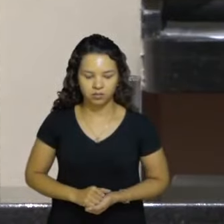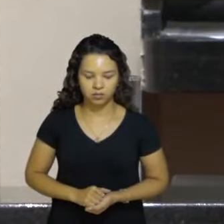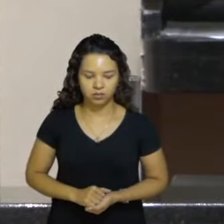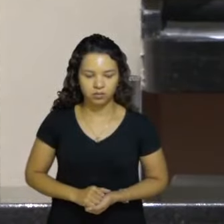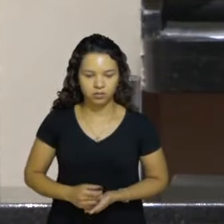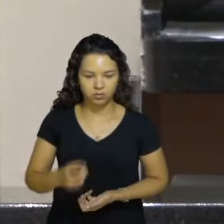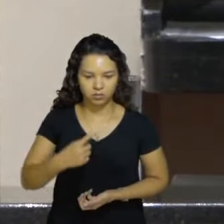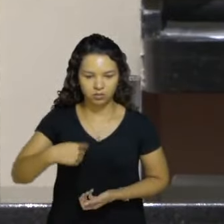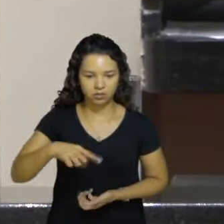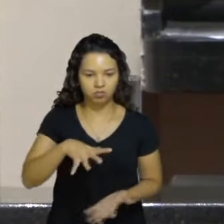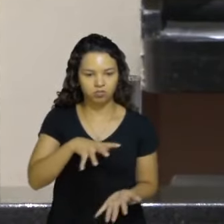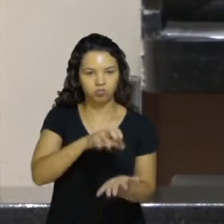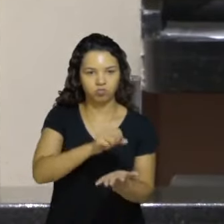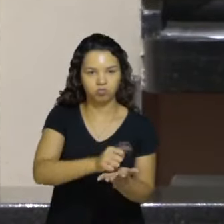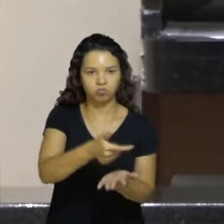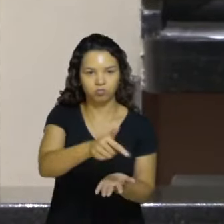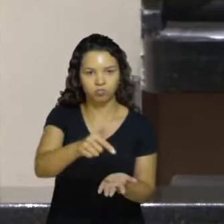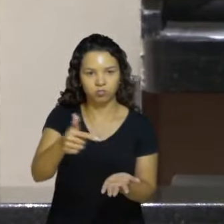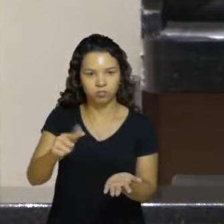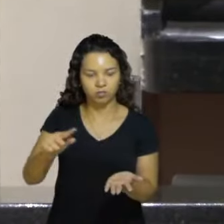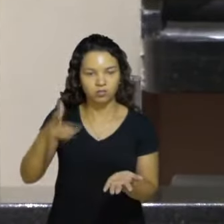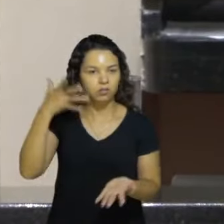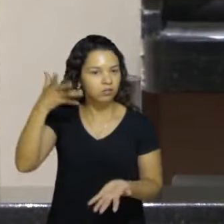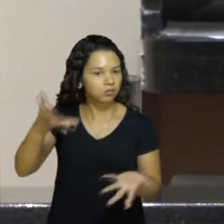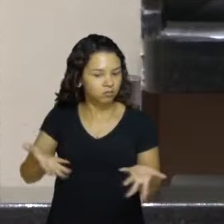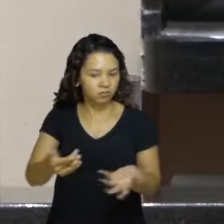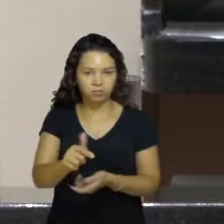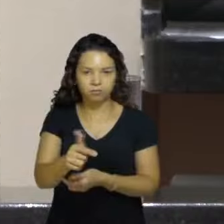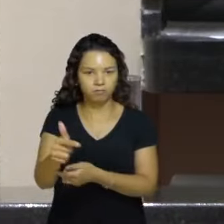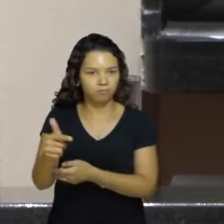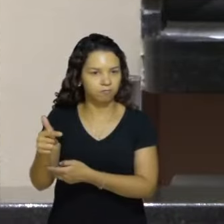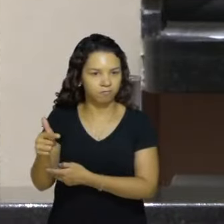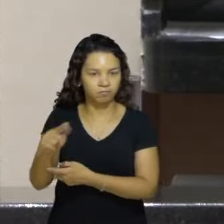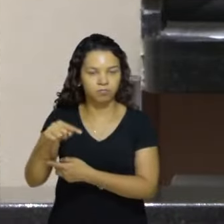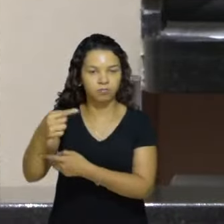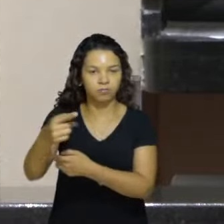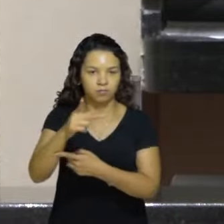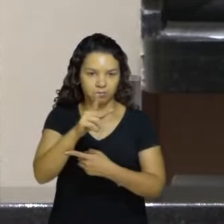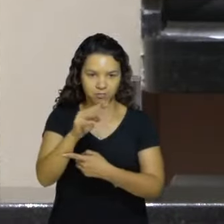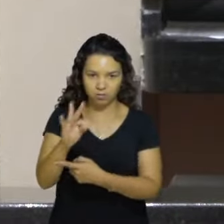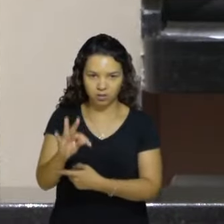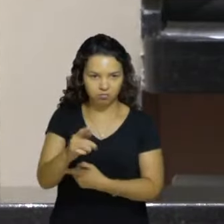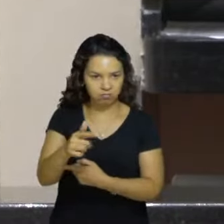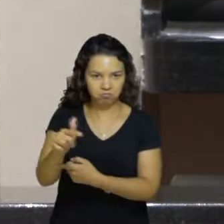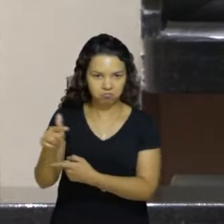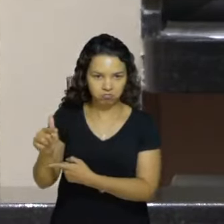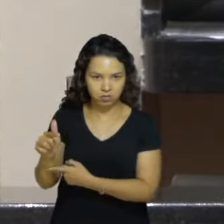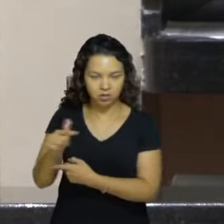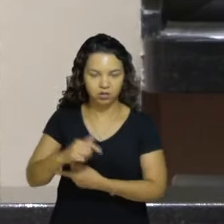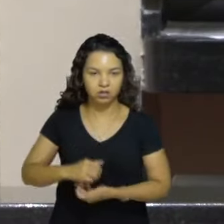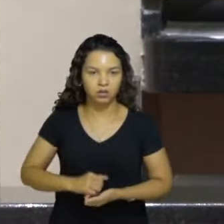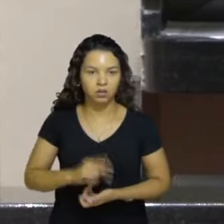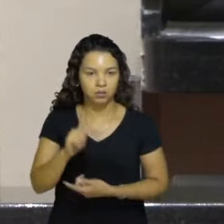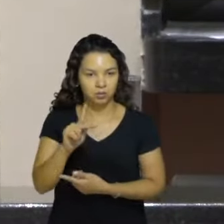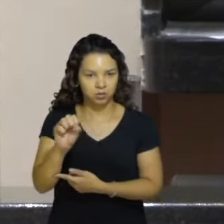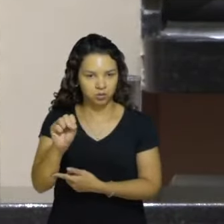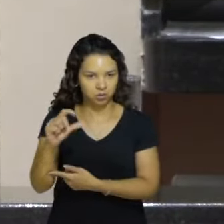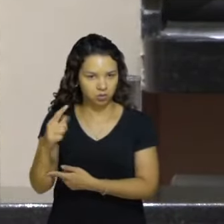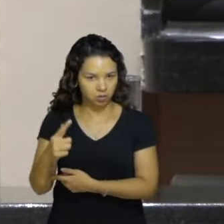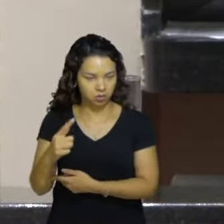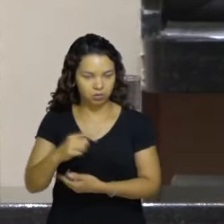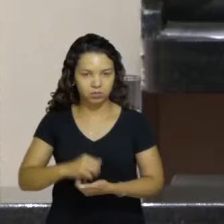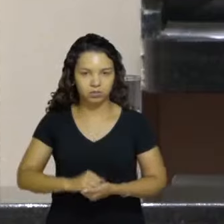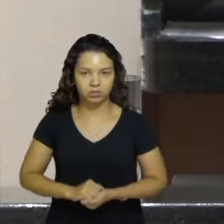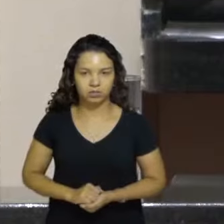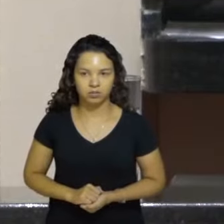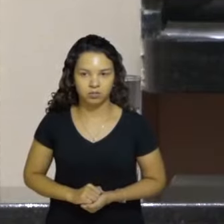temos ninguém inscrito a se manifestar, na sequência o PP, da mesma forma, PSOL,